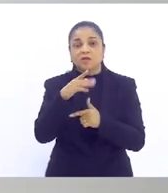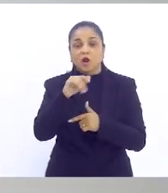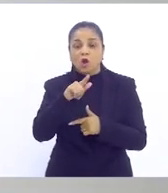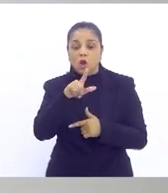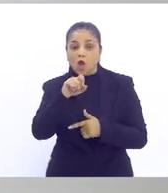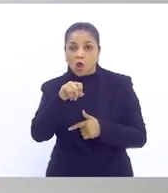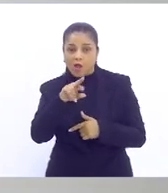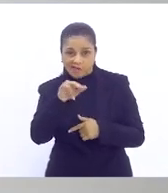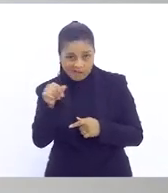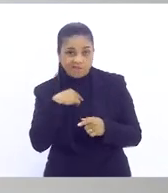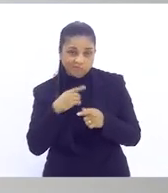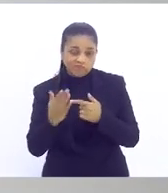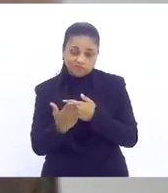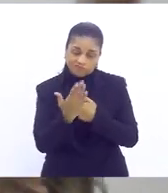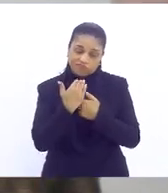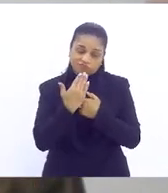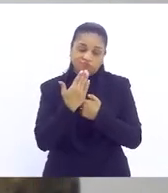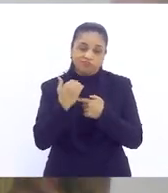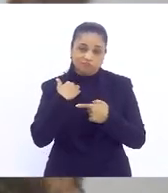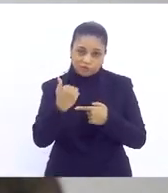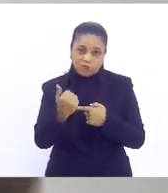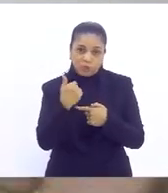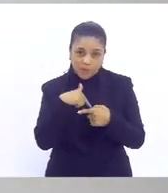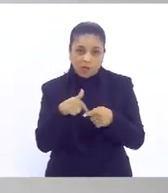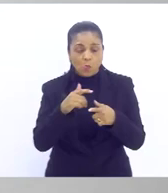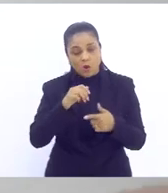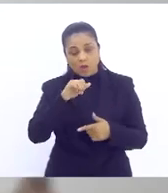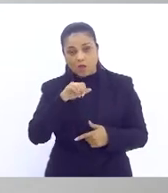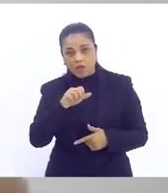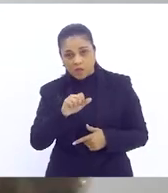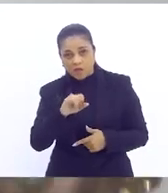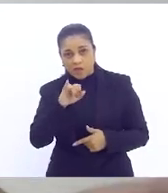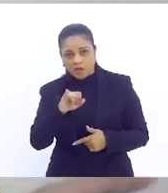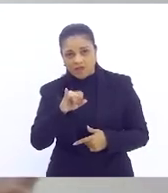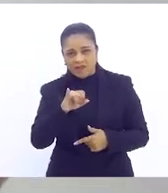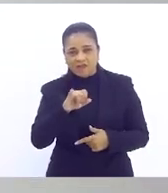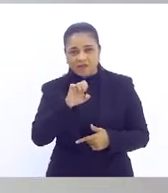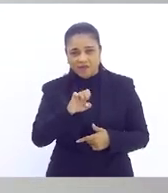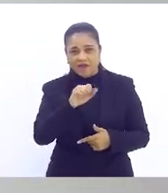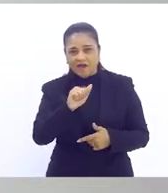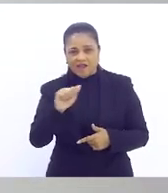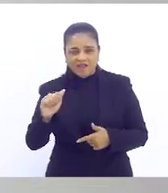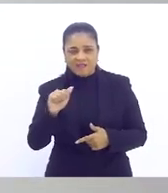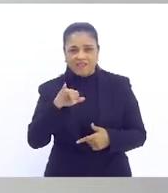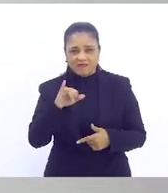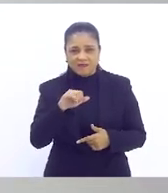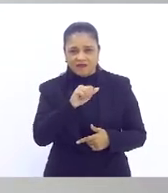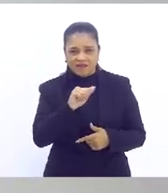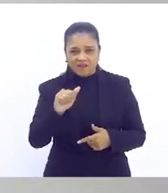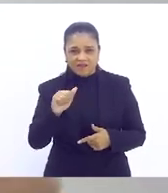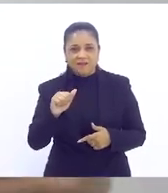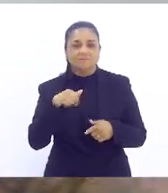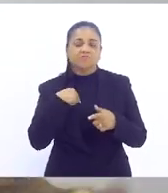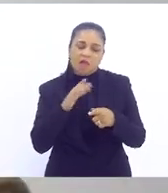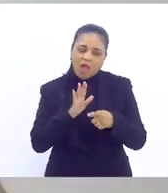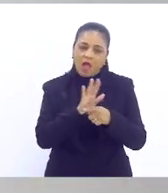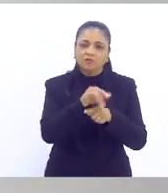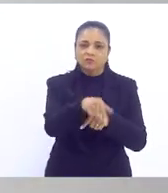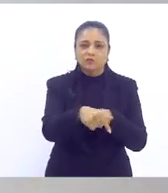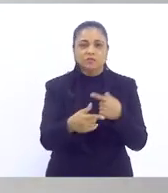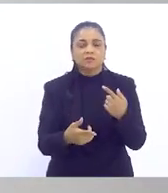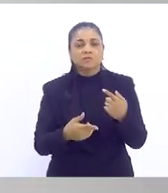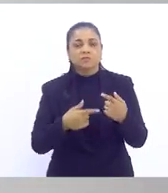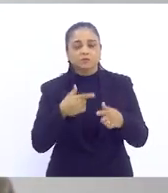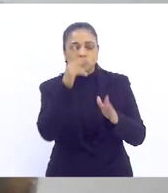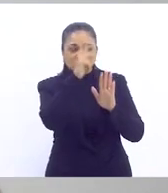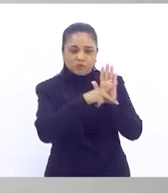o ministério público e aí oiá está censurando a Cedae né então para mostrar a importância do órgão também nos seus projetos